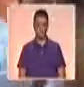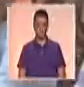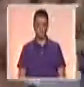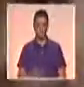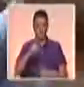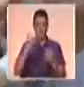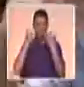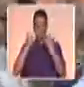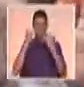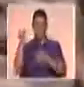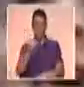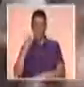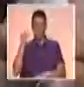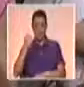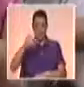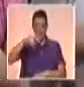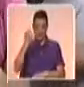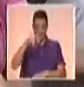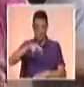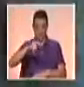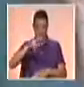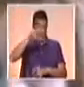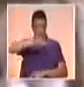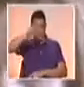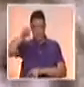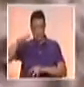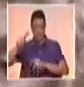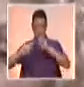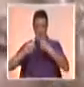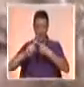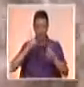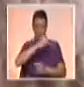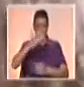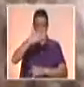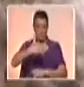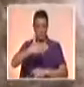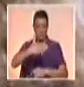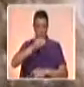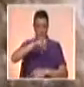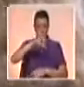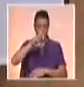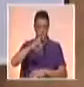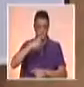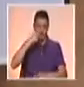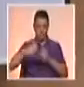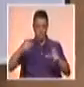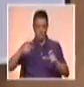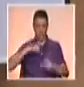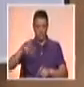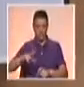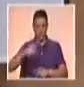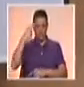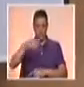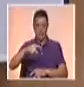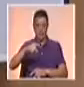Segundo os dados do Instituto Nacional de Estatística, relativos ao ano de 2001, 0,8% da população